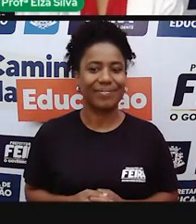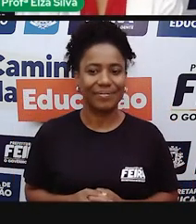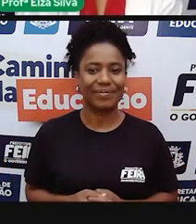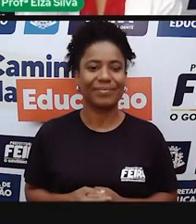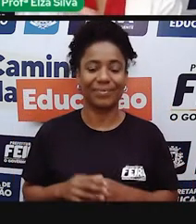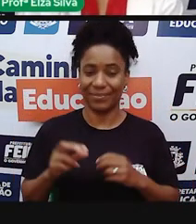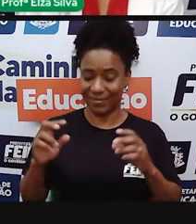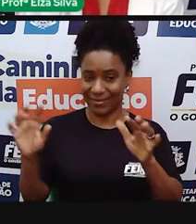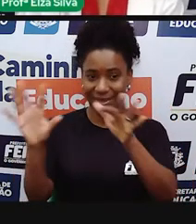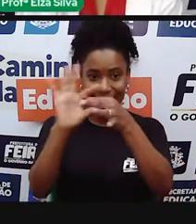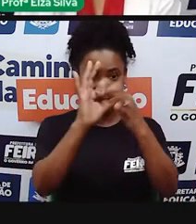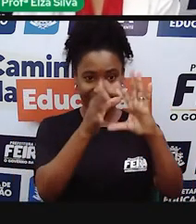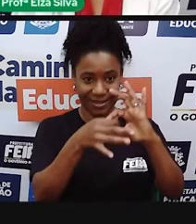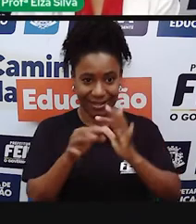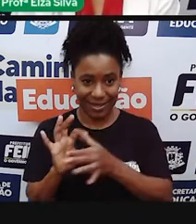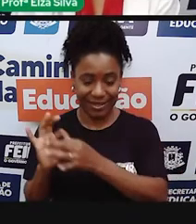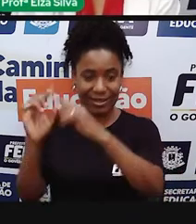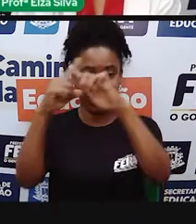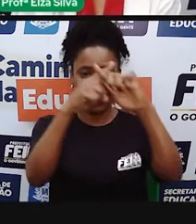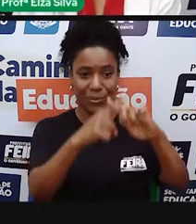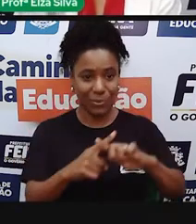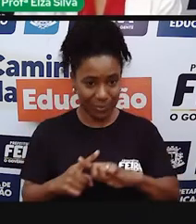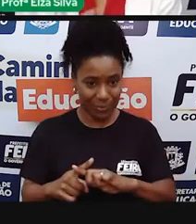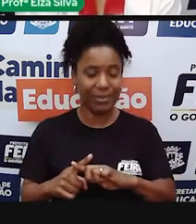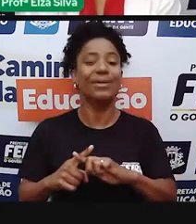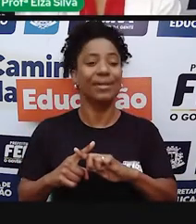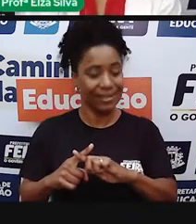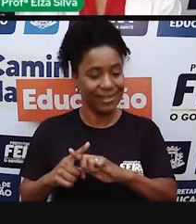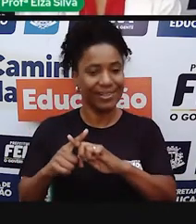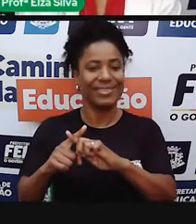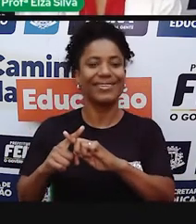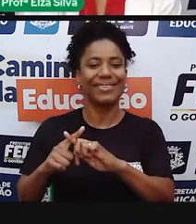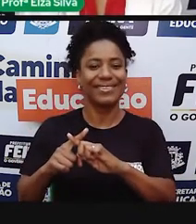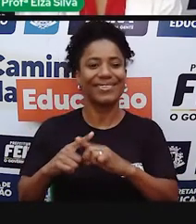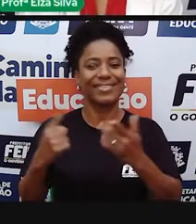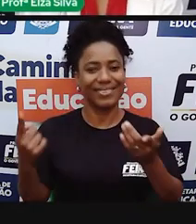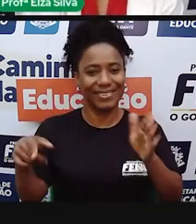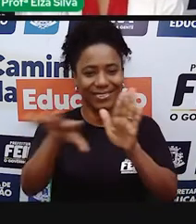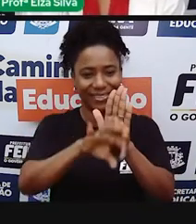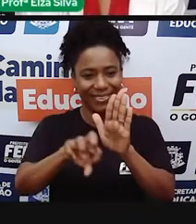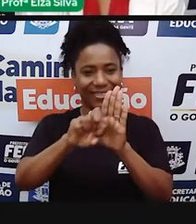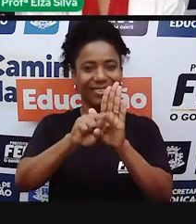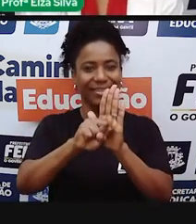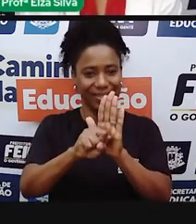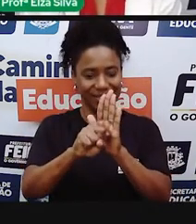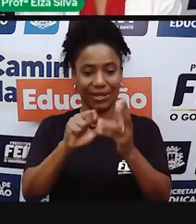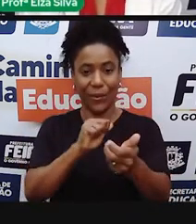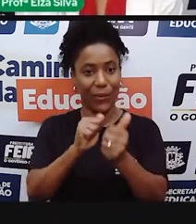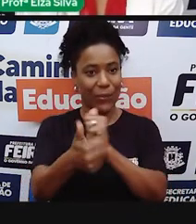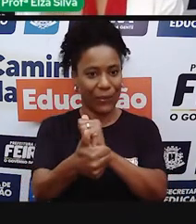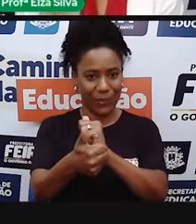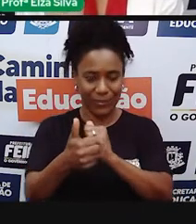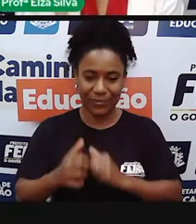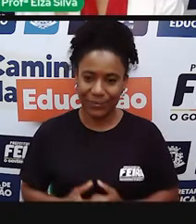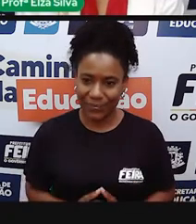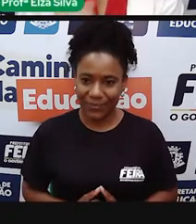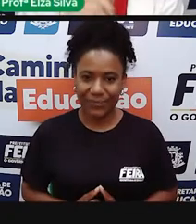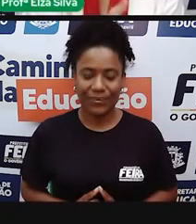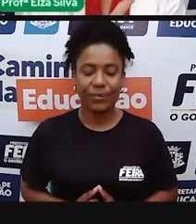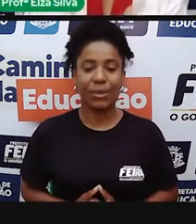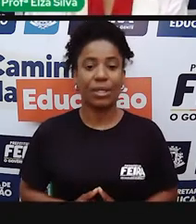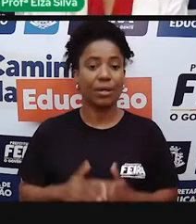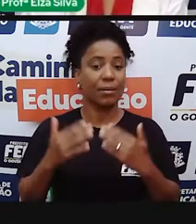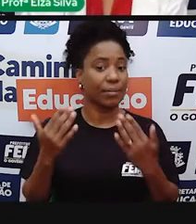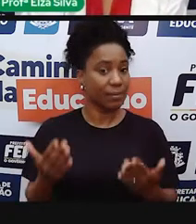Olympic Games, Symbols and Sports. Jogos Olímpicos, Símbolos e Esportes. É claro